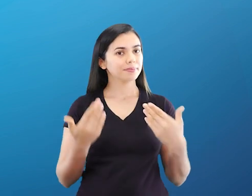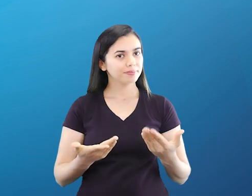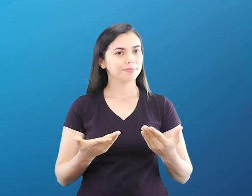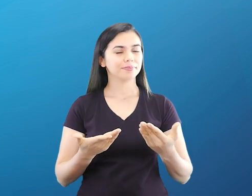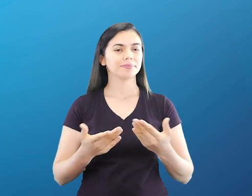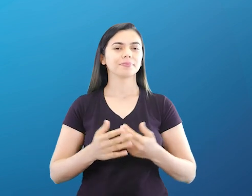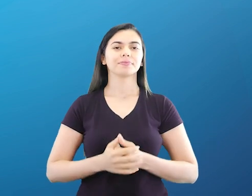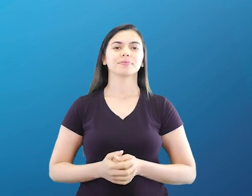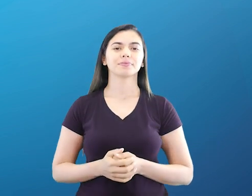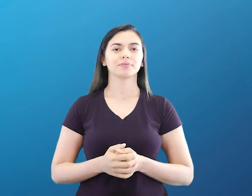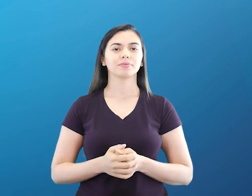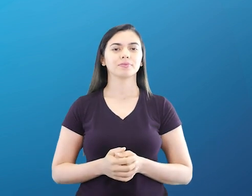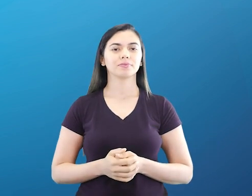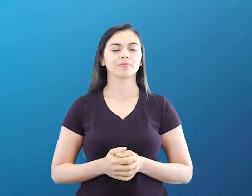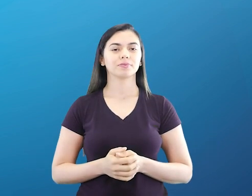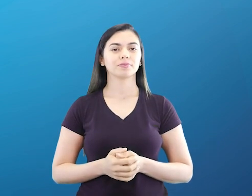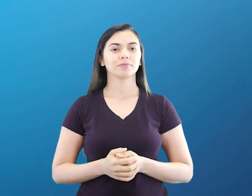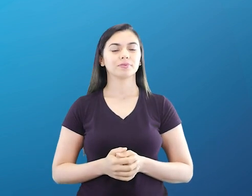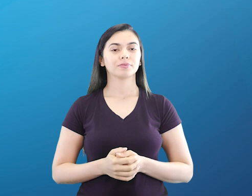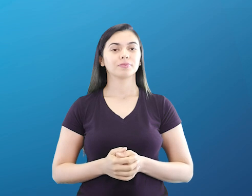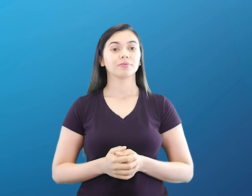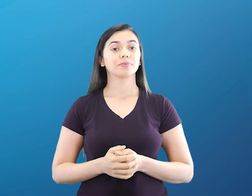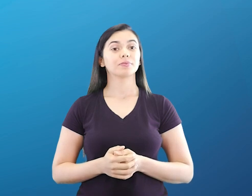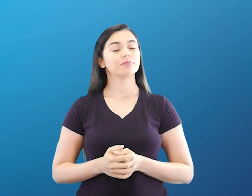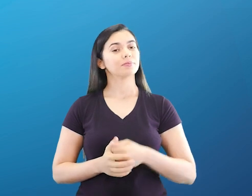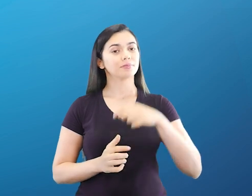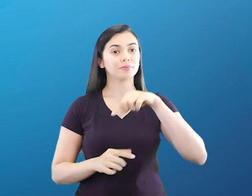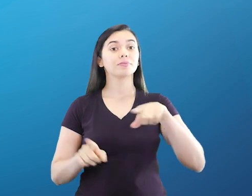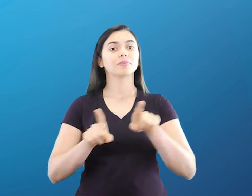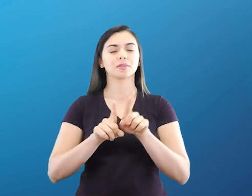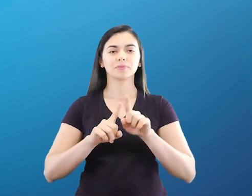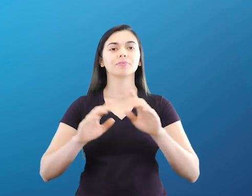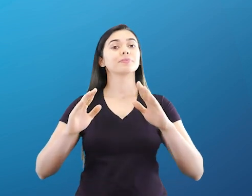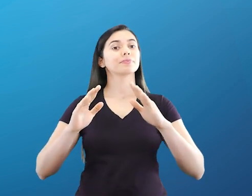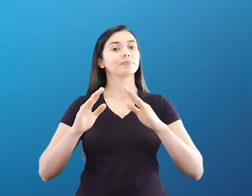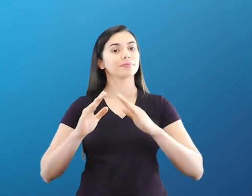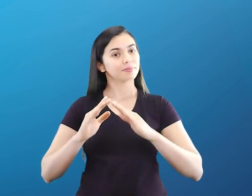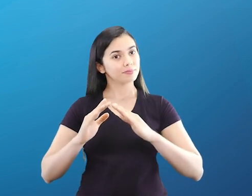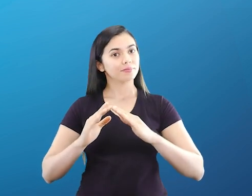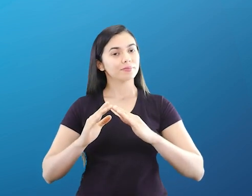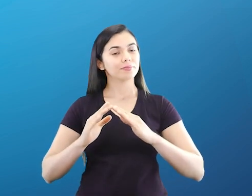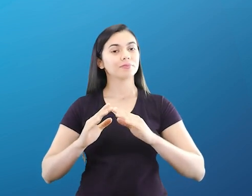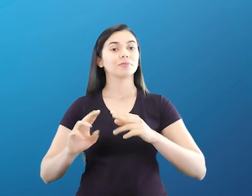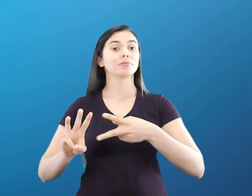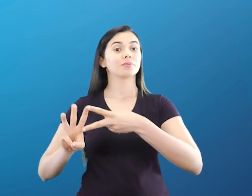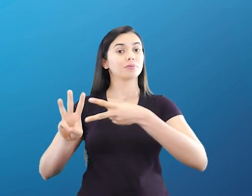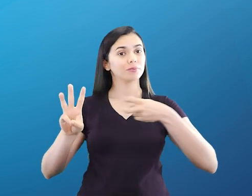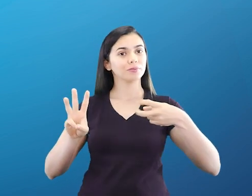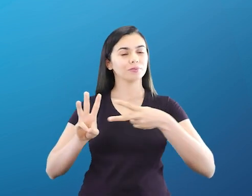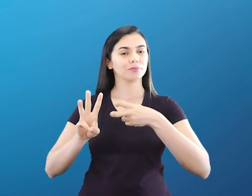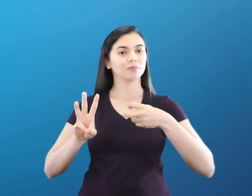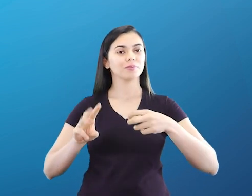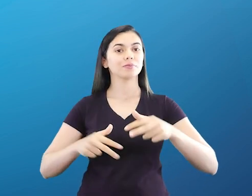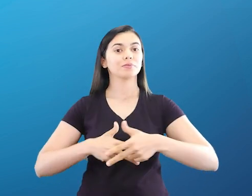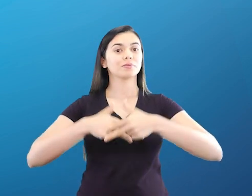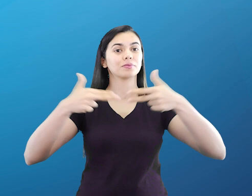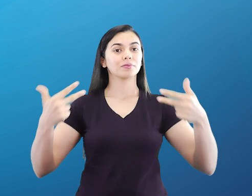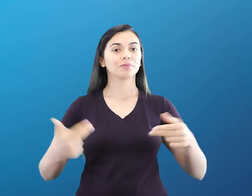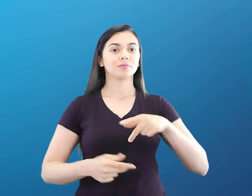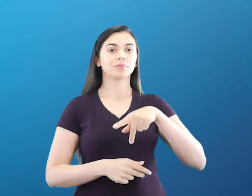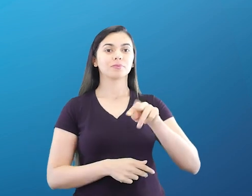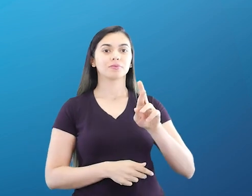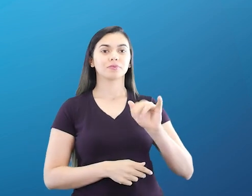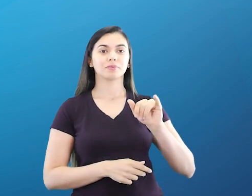Então, turma, aqui também habitavam os povos indígenas da etnia Cricati,